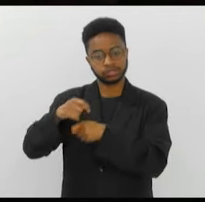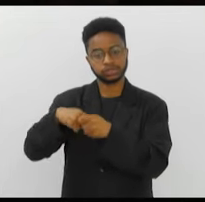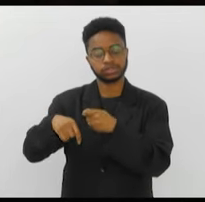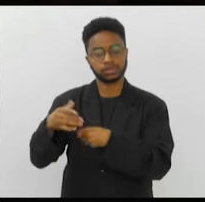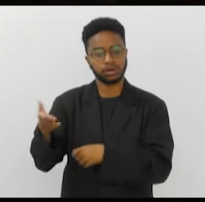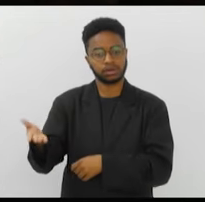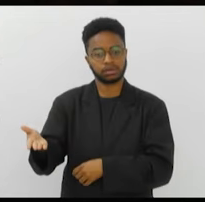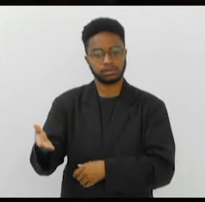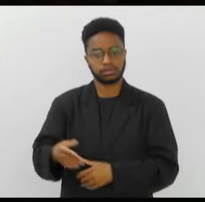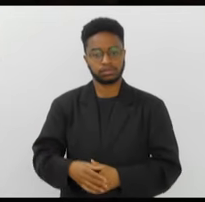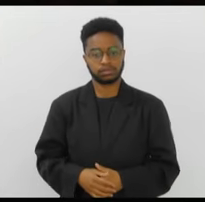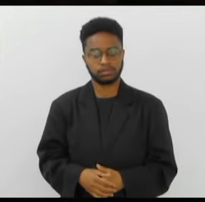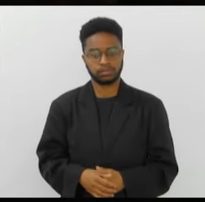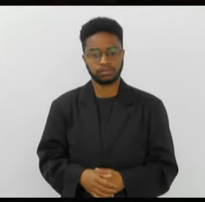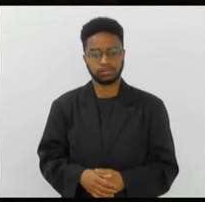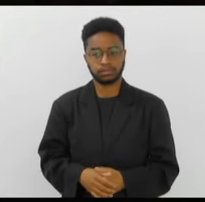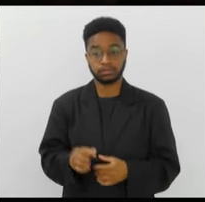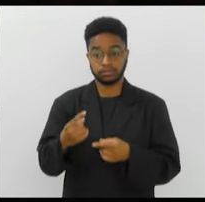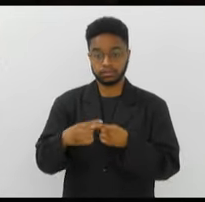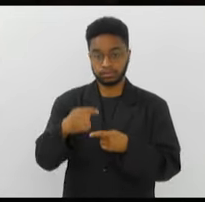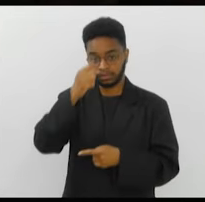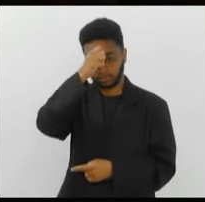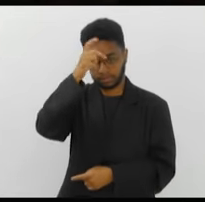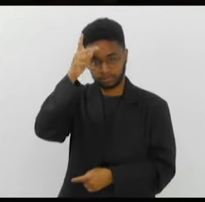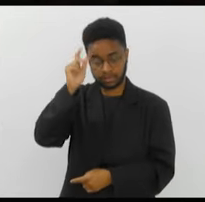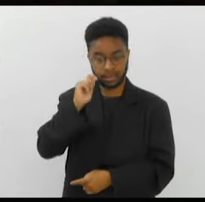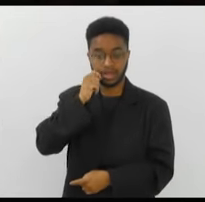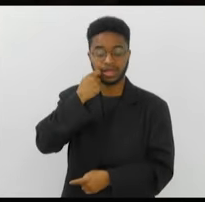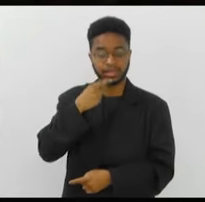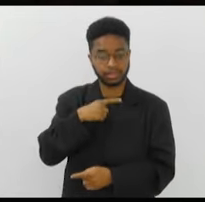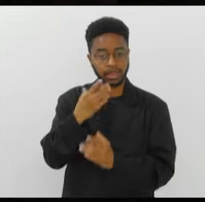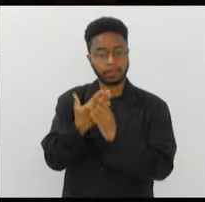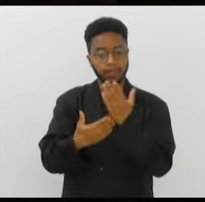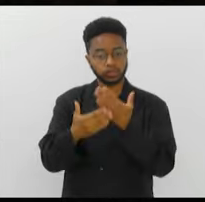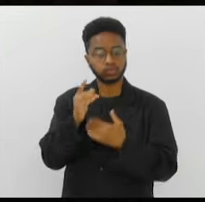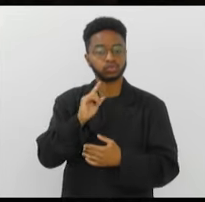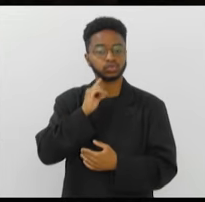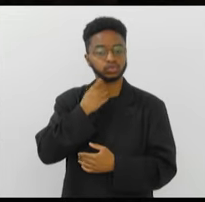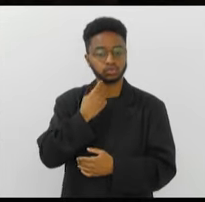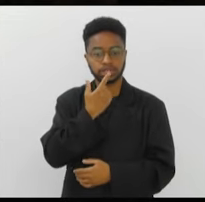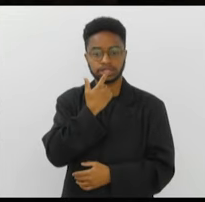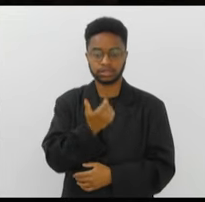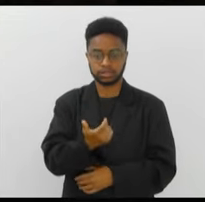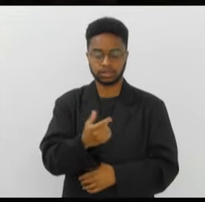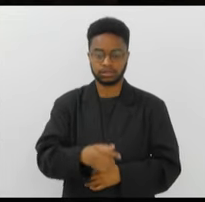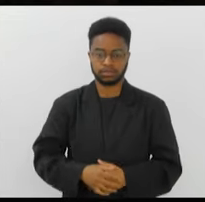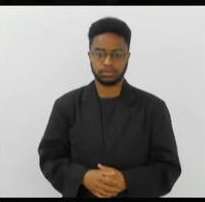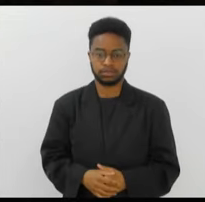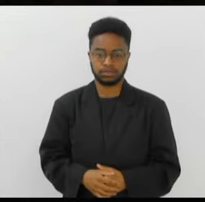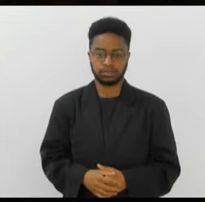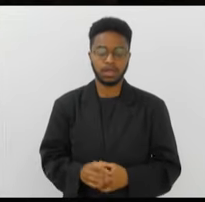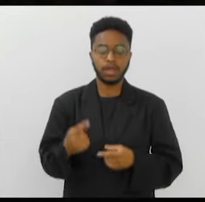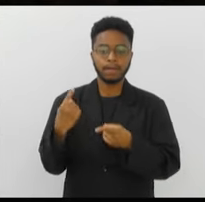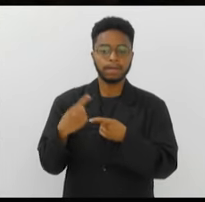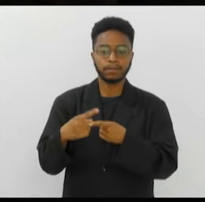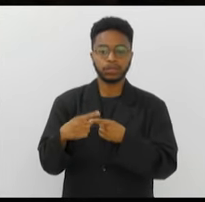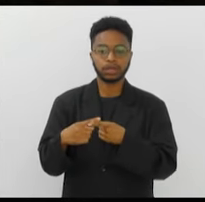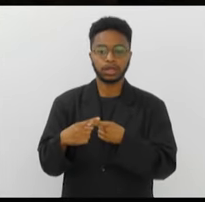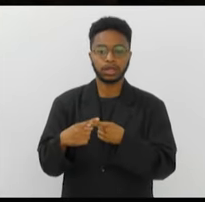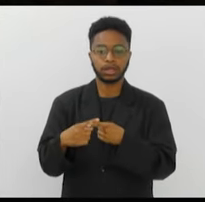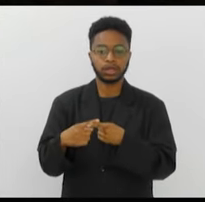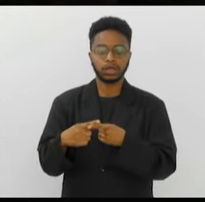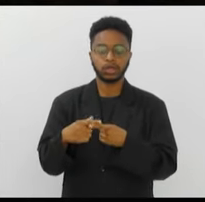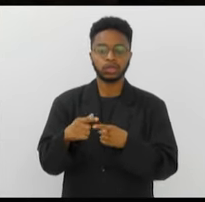coração. O prefeito Eduardo Paes tem as mãos sujas de sangue porque não toma parte da